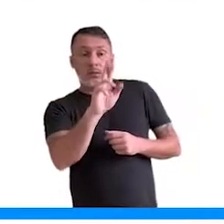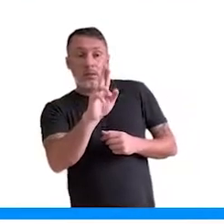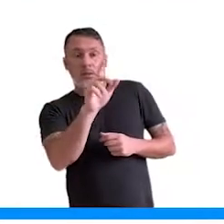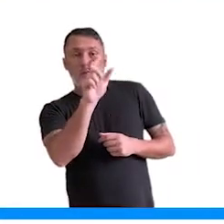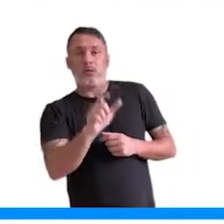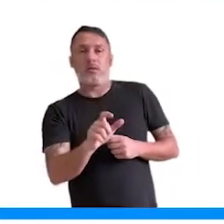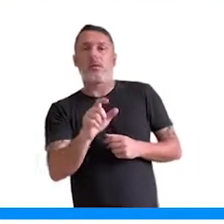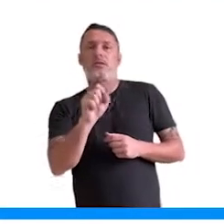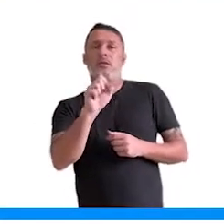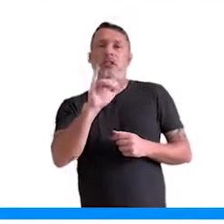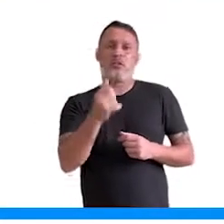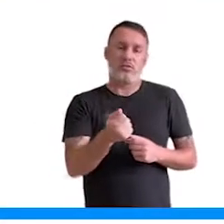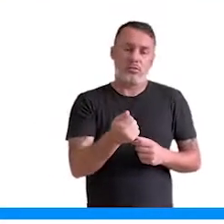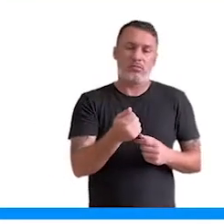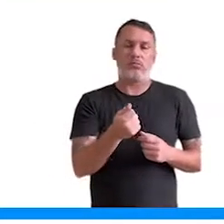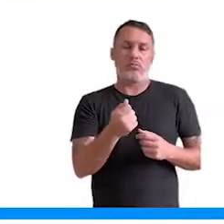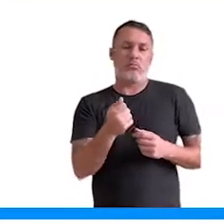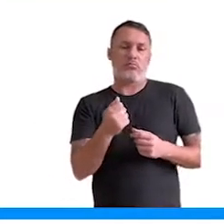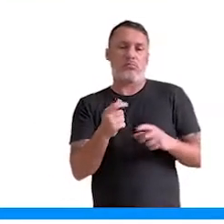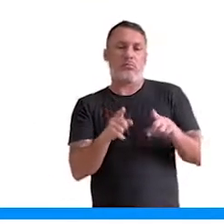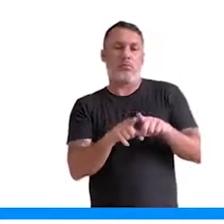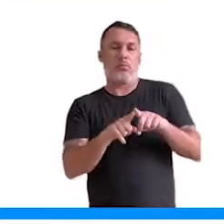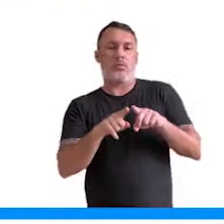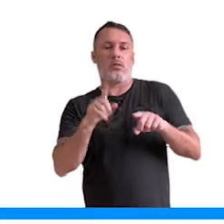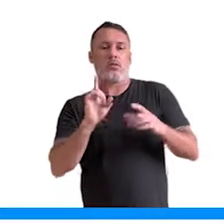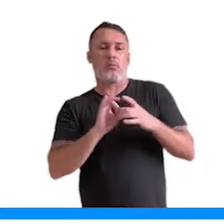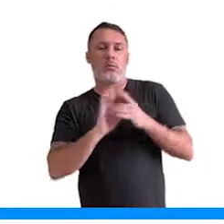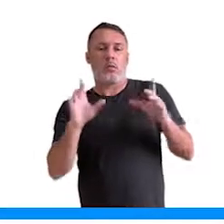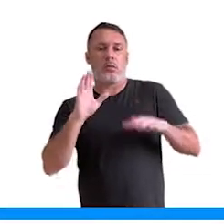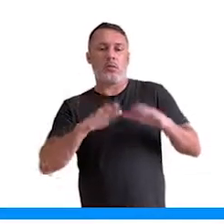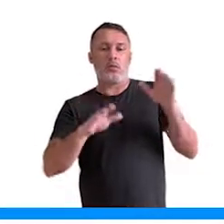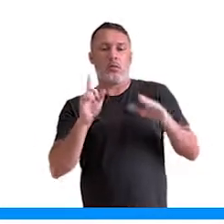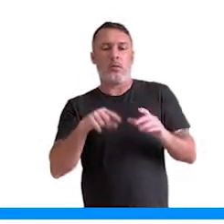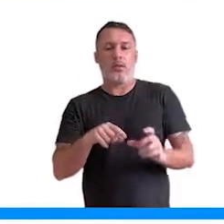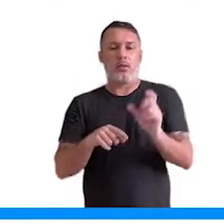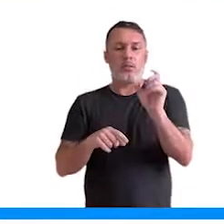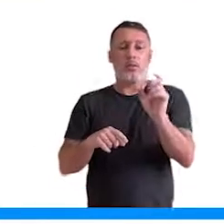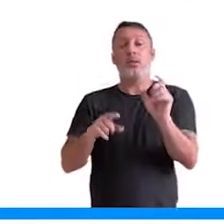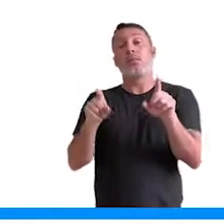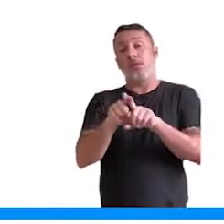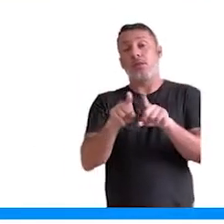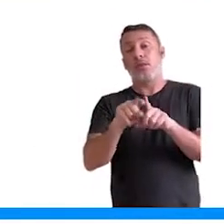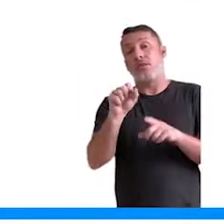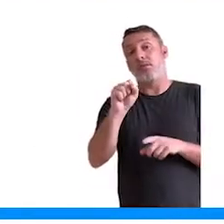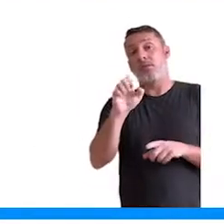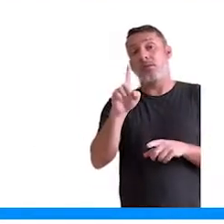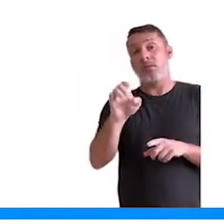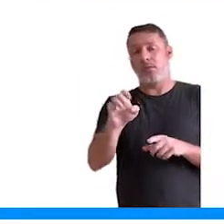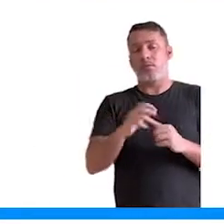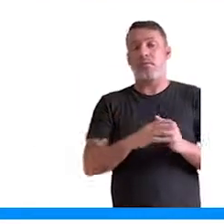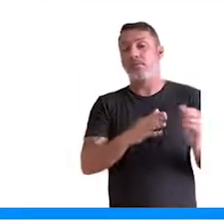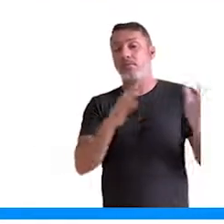também pode ser sede. Bem? Então pode ser a palavrinha sede.